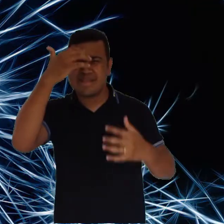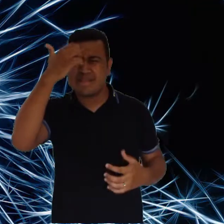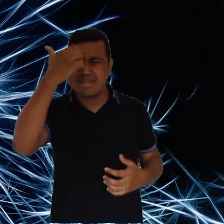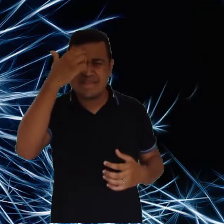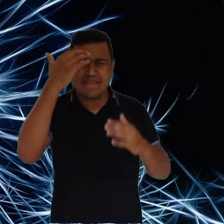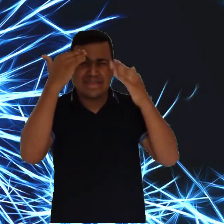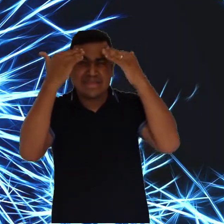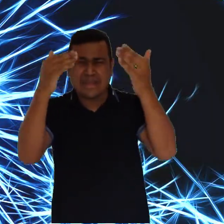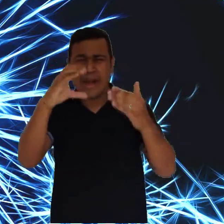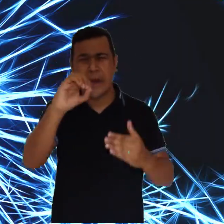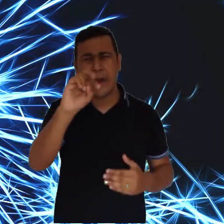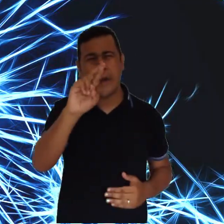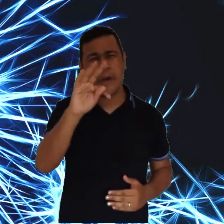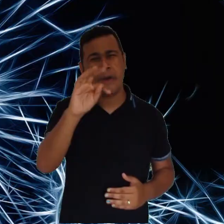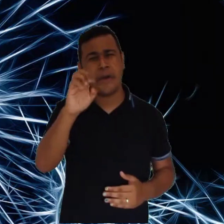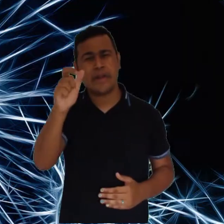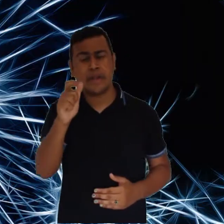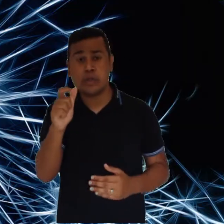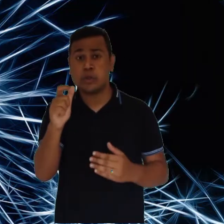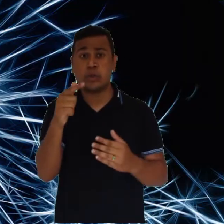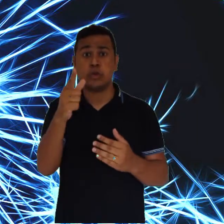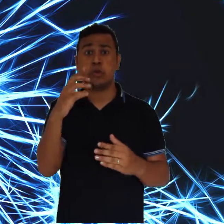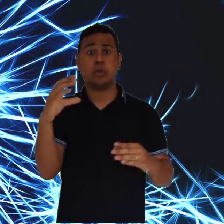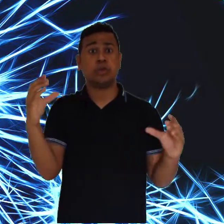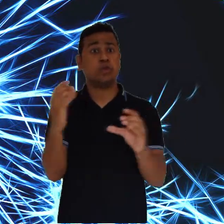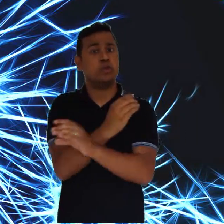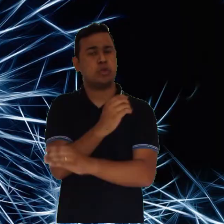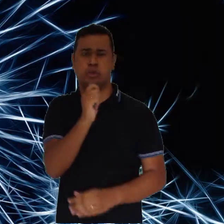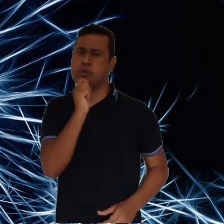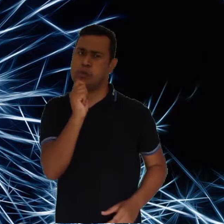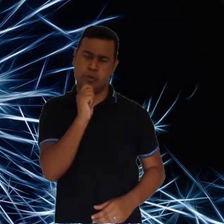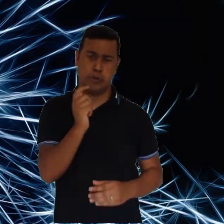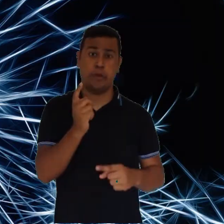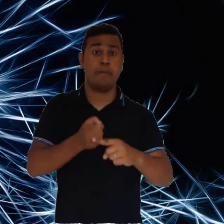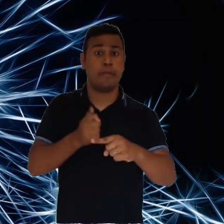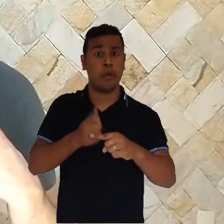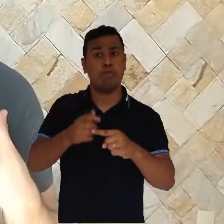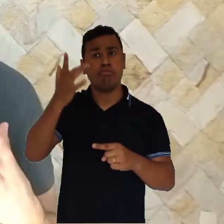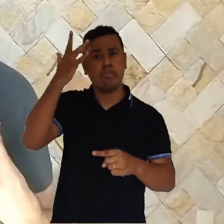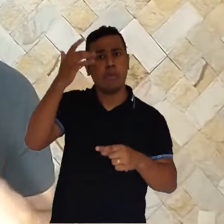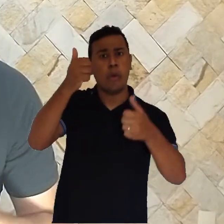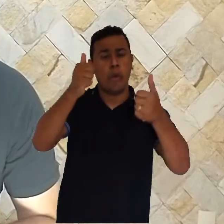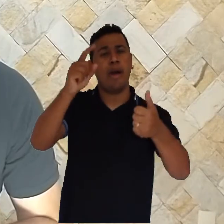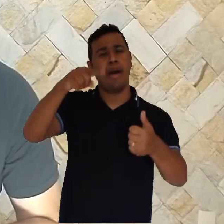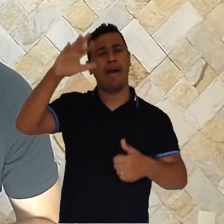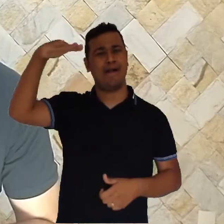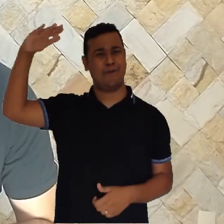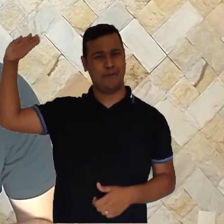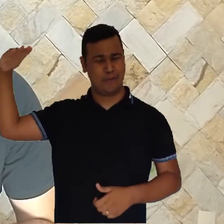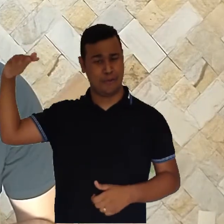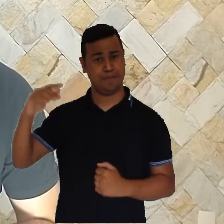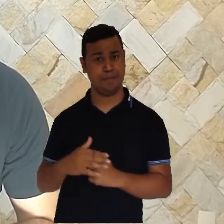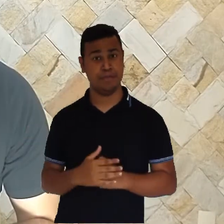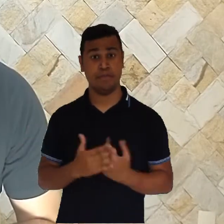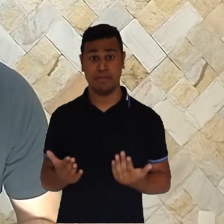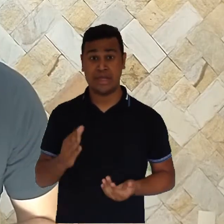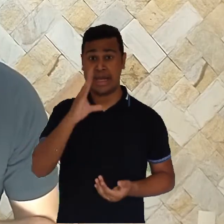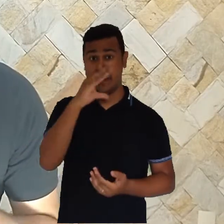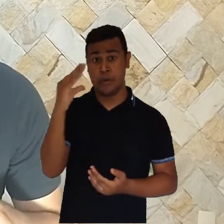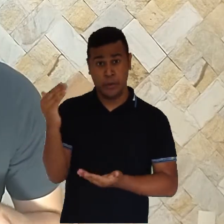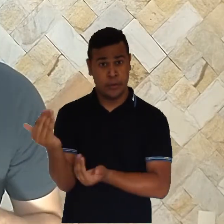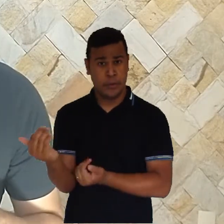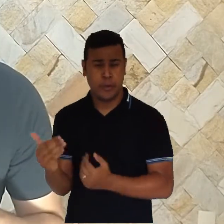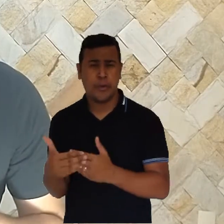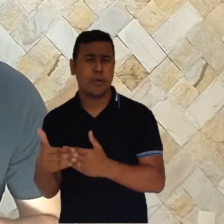totalmente desenvolvido, pois ele atinge seu estágio de maturação no início da fase adulta. Além disso, o início da adolescência coincide